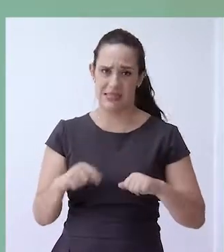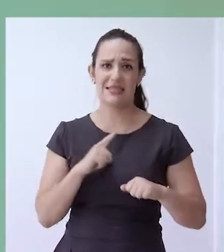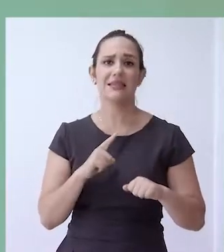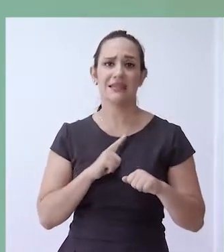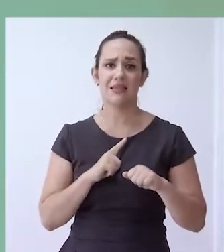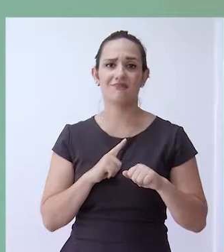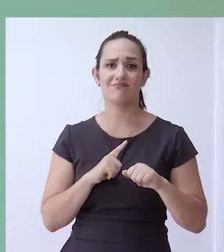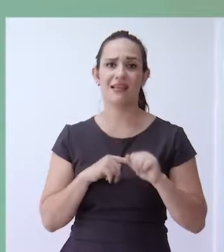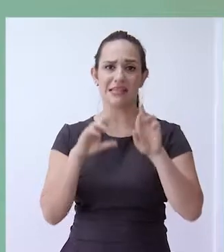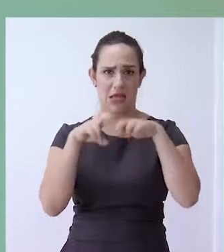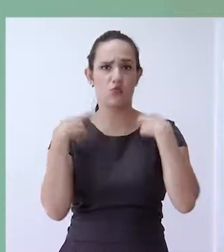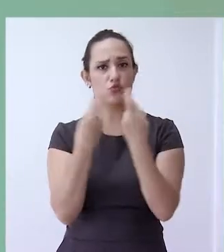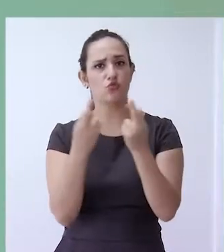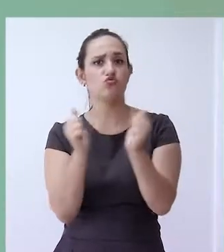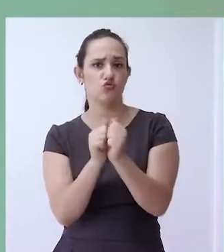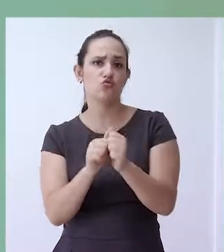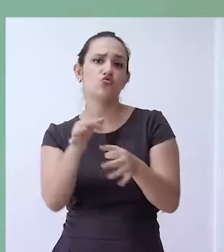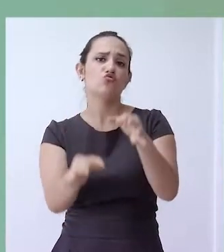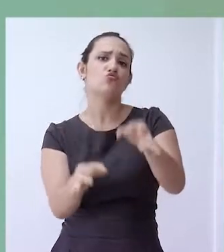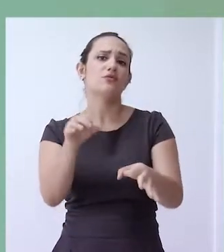custódia seja